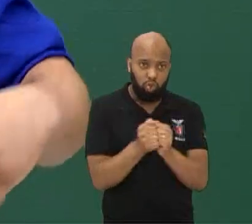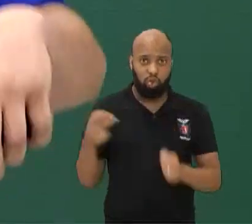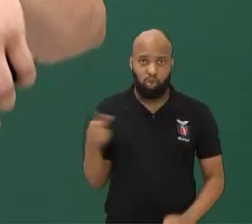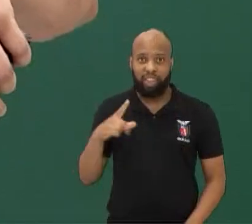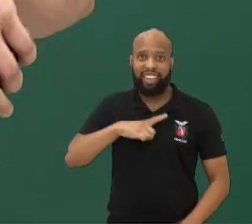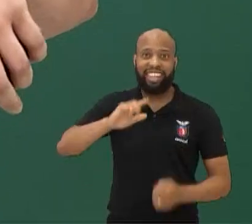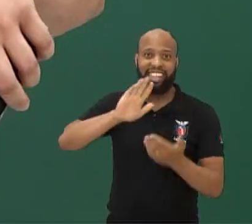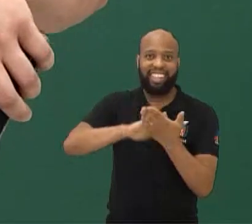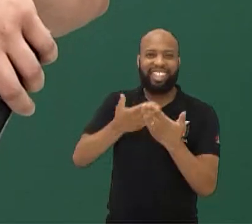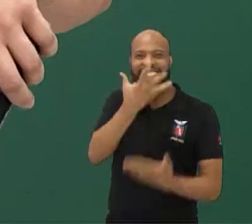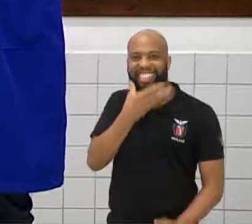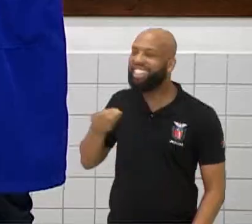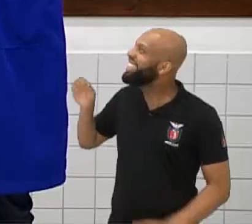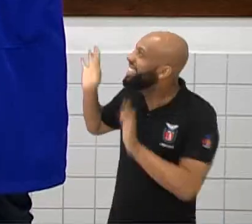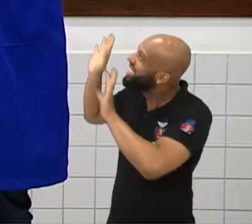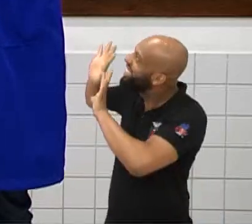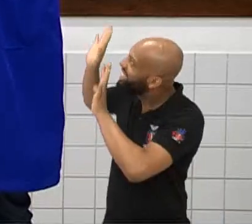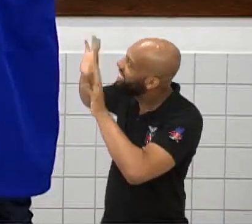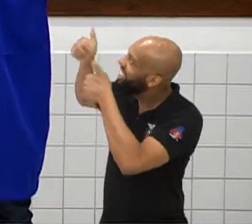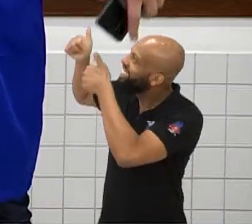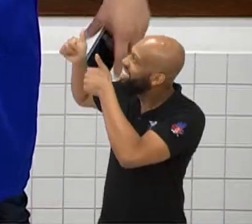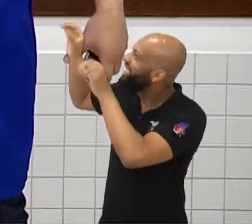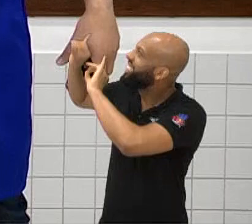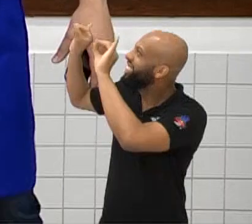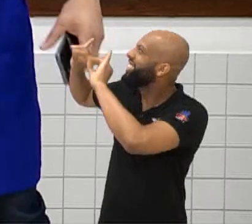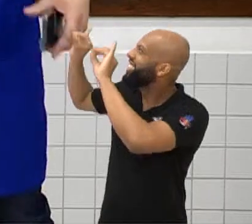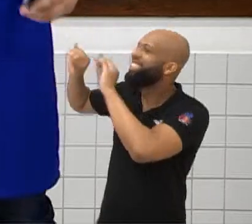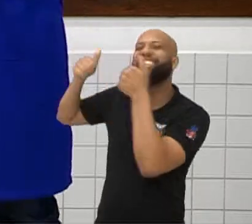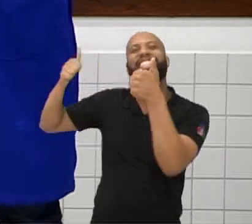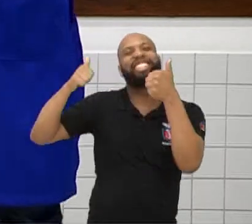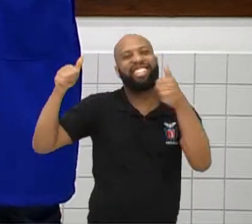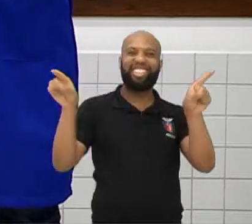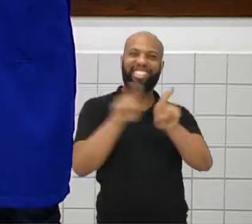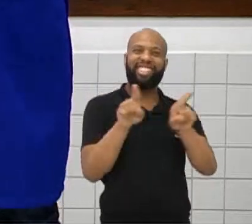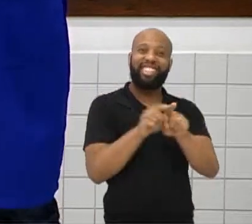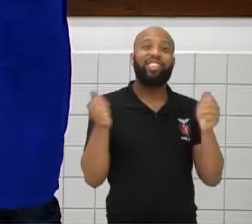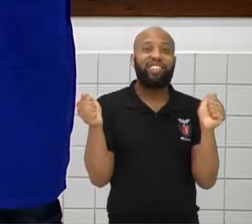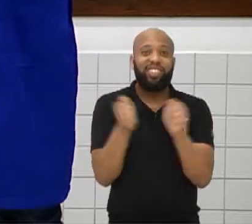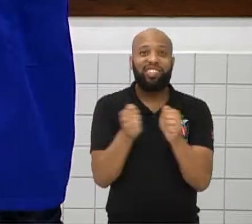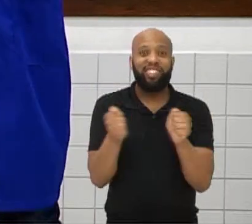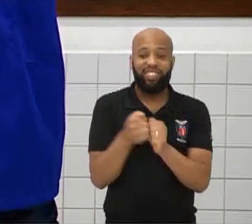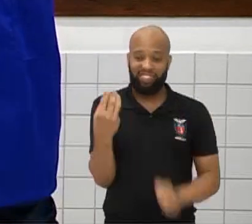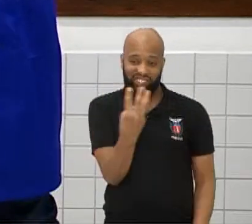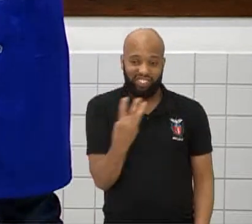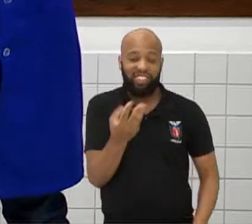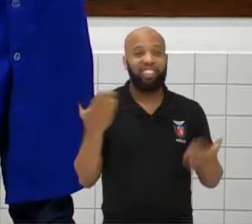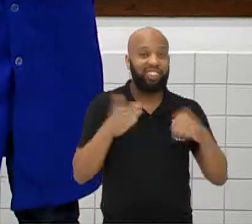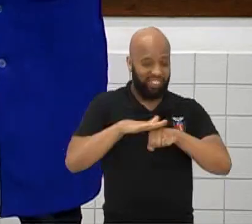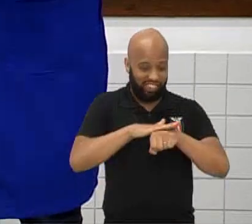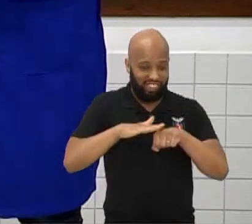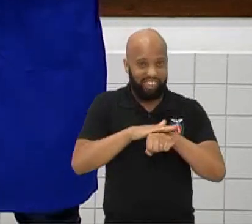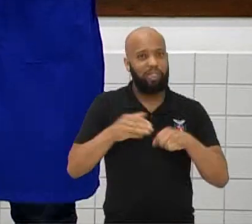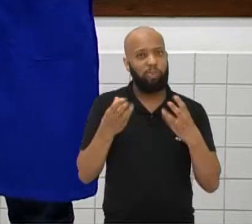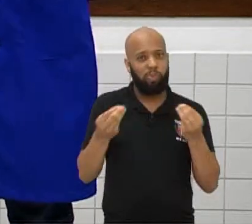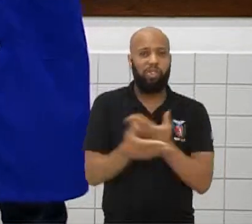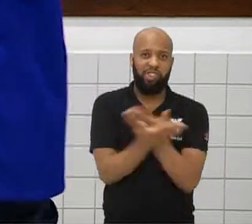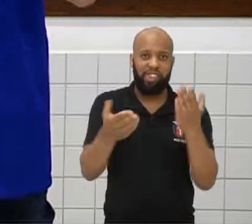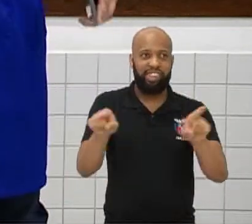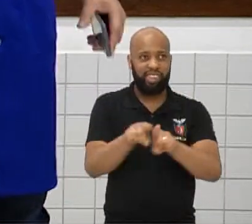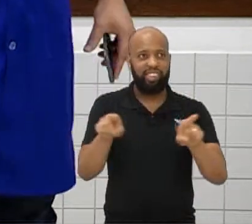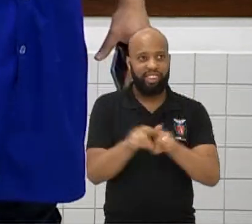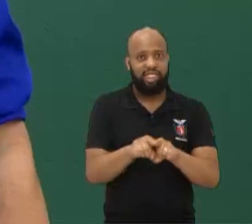comigo, tá o Natan, bem aqui embaixo. Dê um oi pro Natan e a gente juntos, nós três, vamos conversar muito com você.